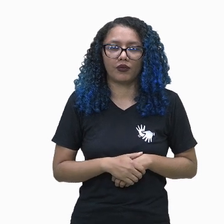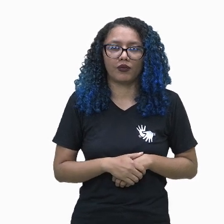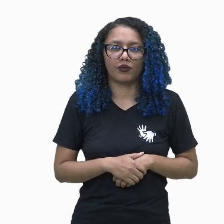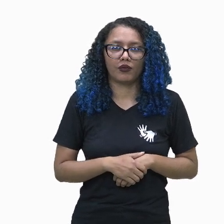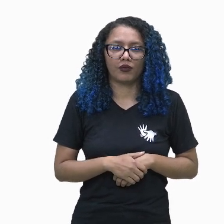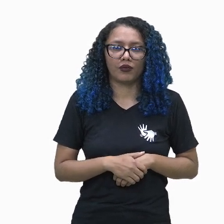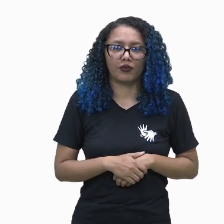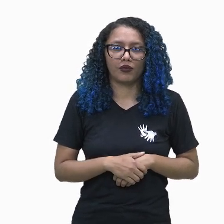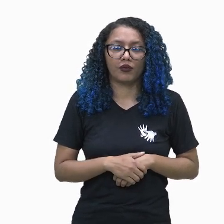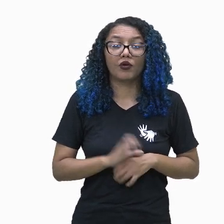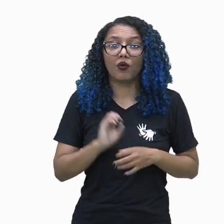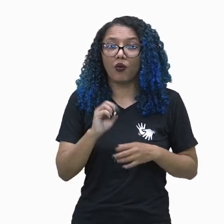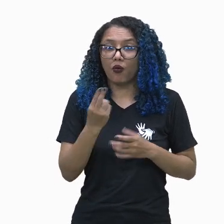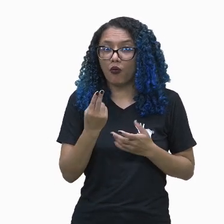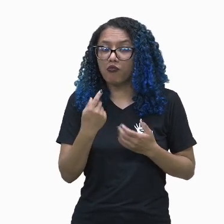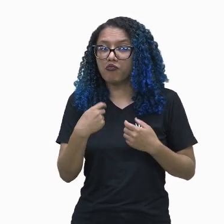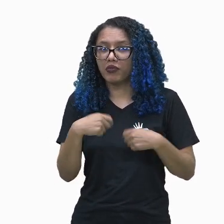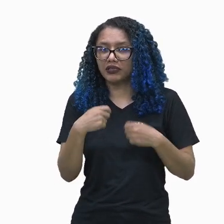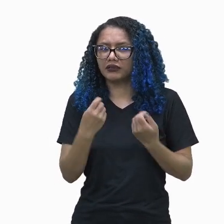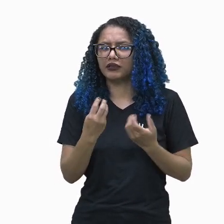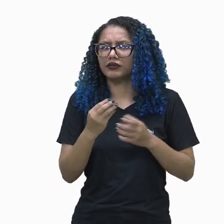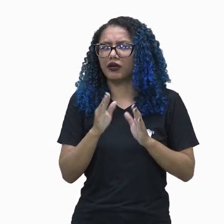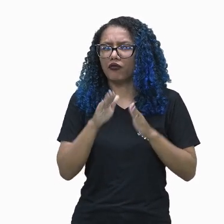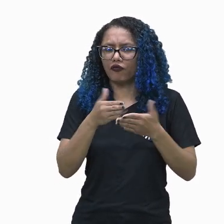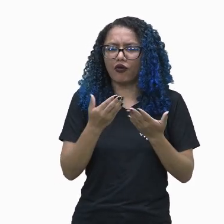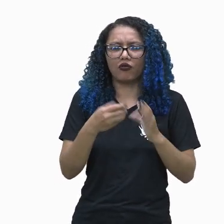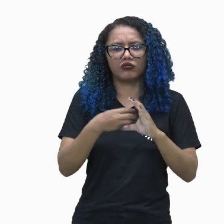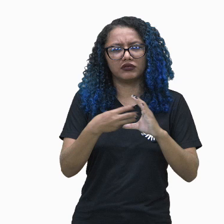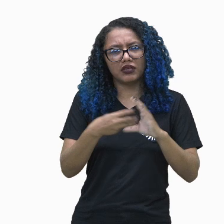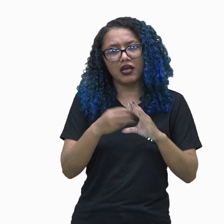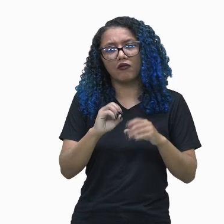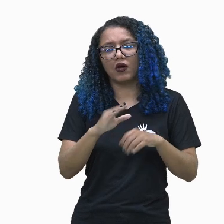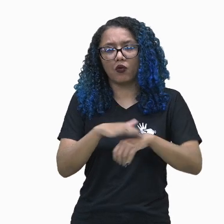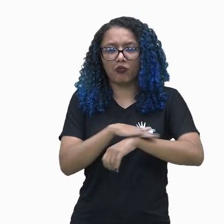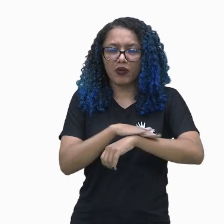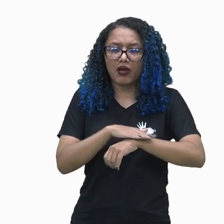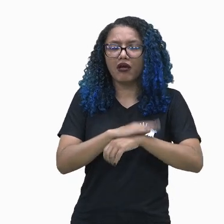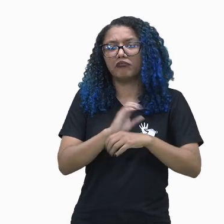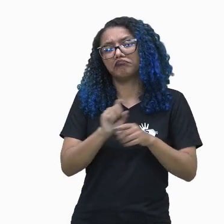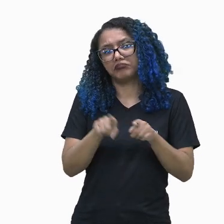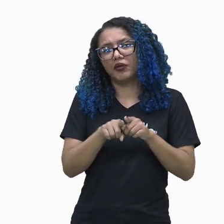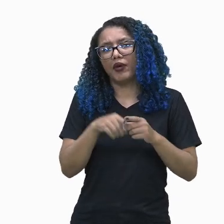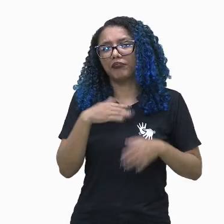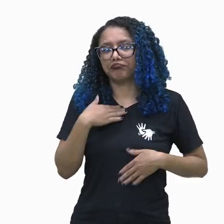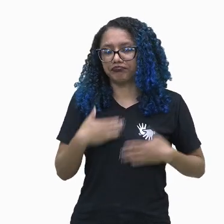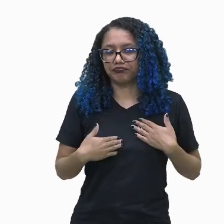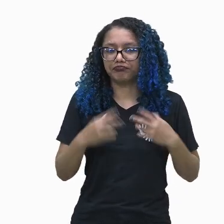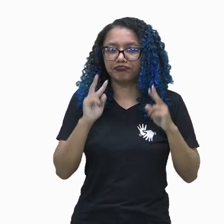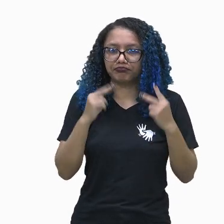uma célula, para um tecido e, é claro, para o corpo humano. né?